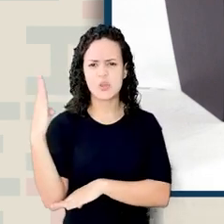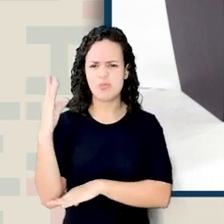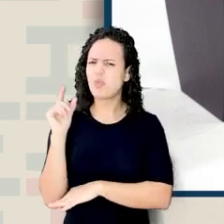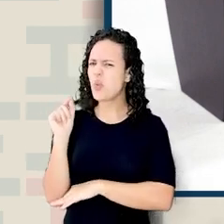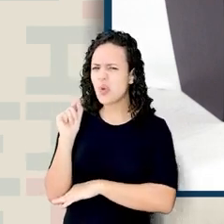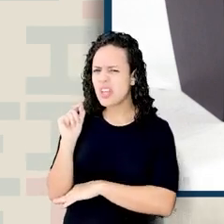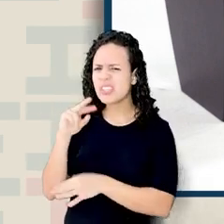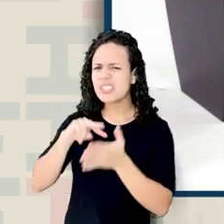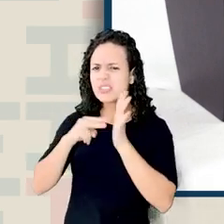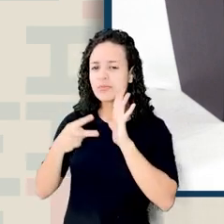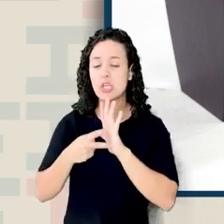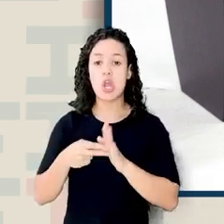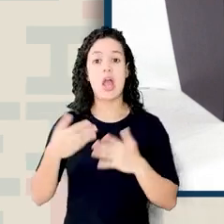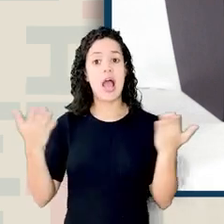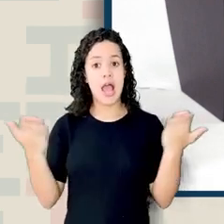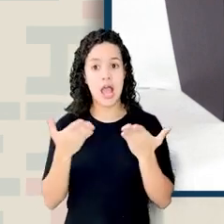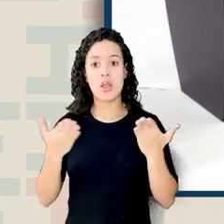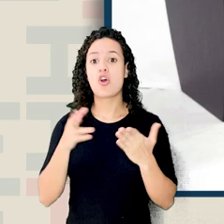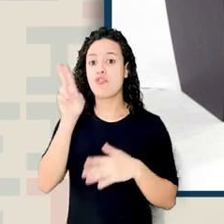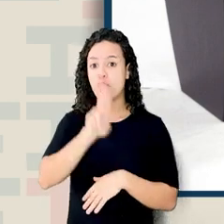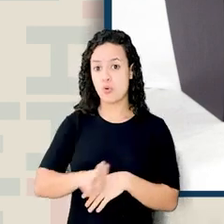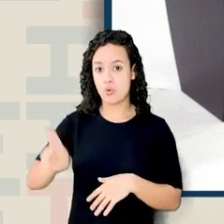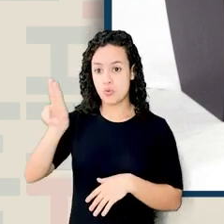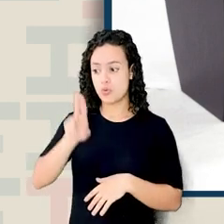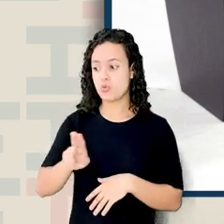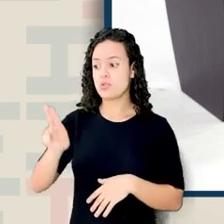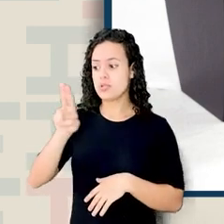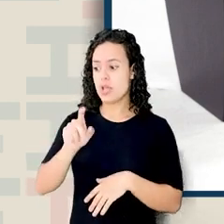isso? Vou puxar agora a alfaia